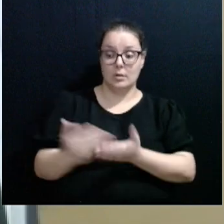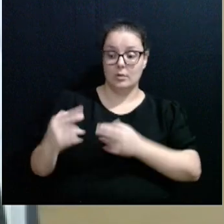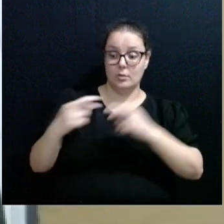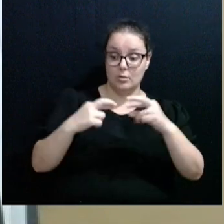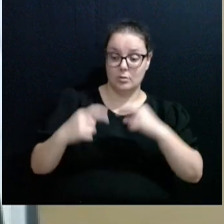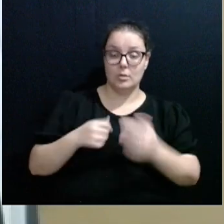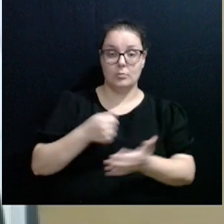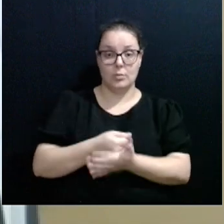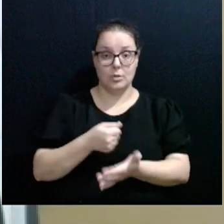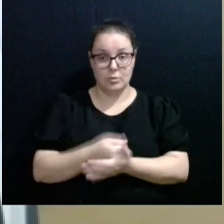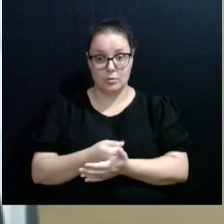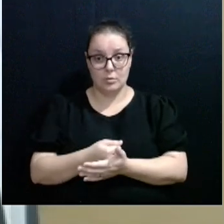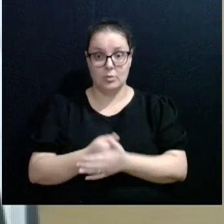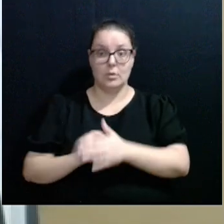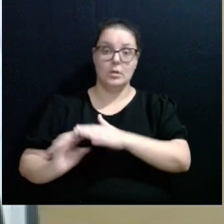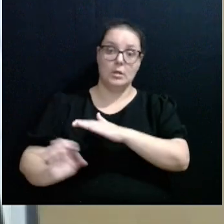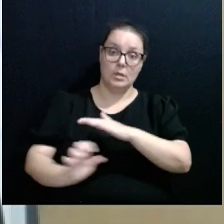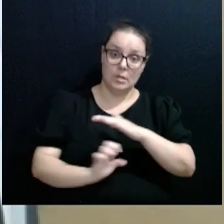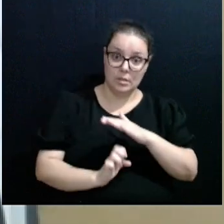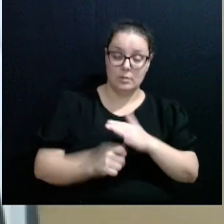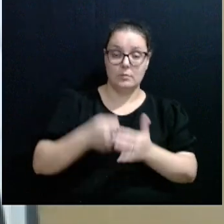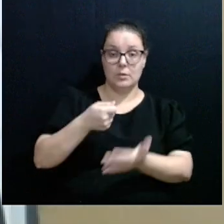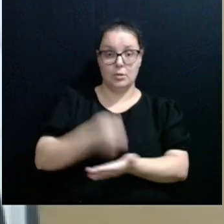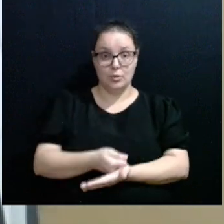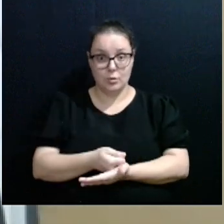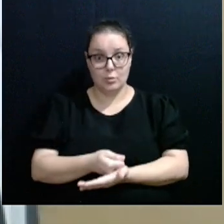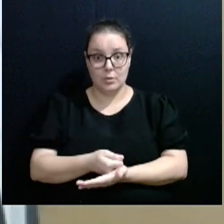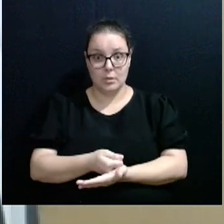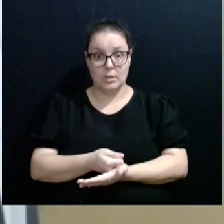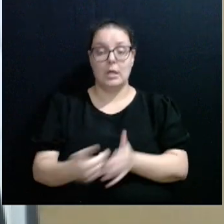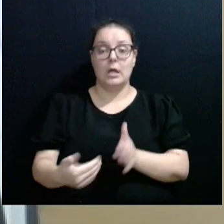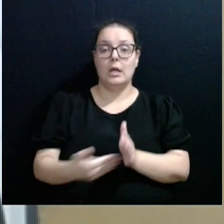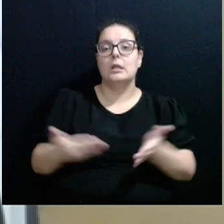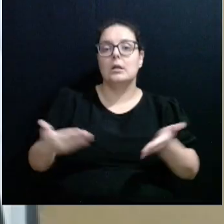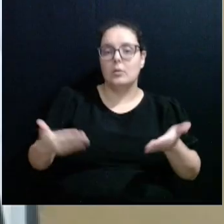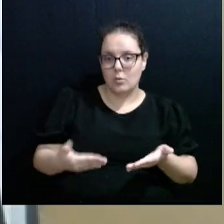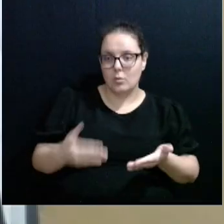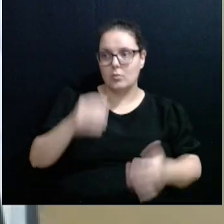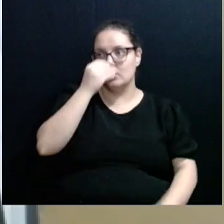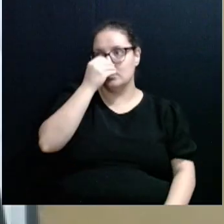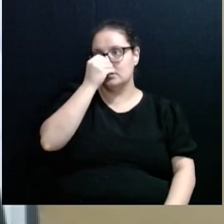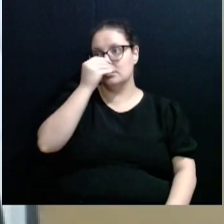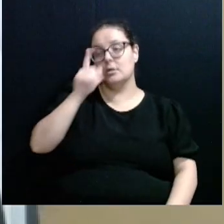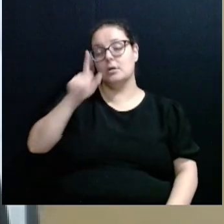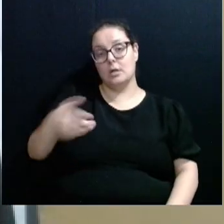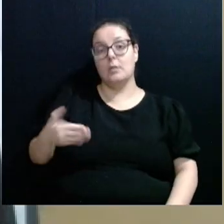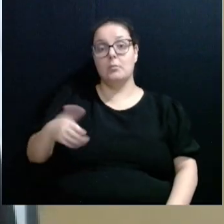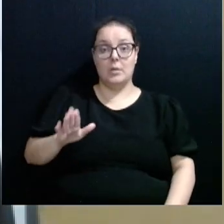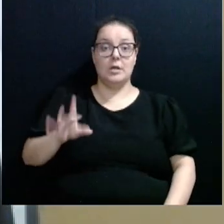empresas vão ter que cumprir, mas até hoje acaba sendo uma questão mais de fato, de